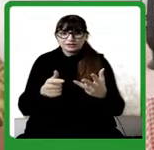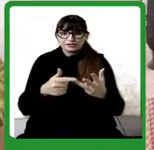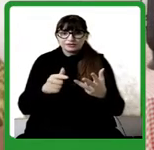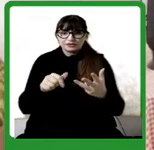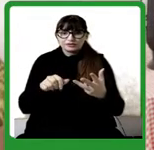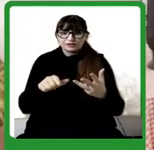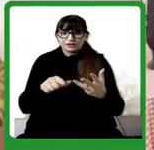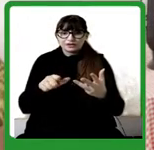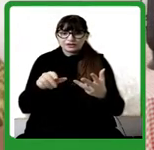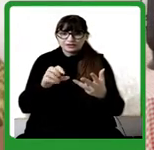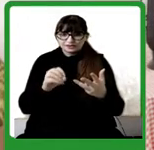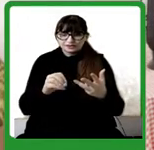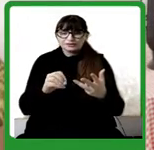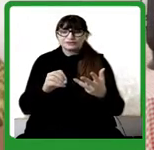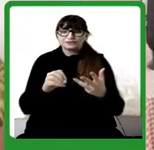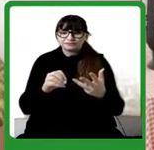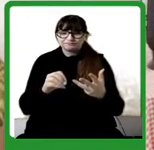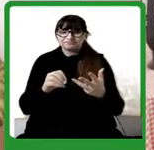Lorenzo. Isso aí.